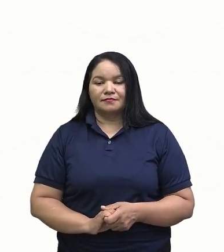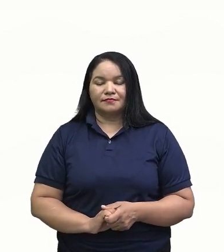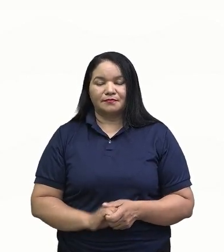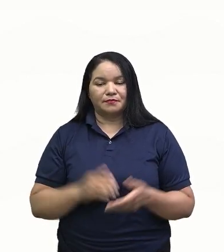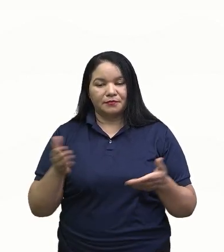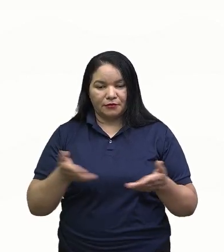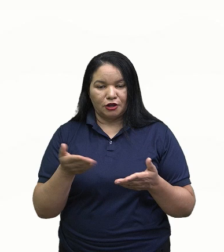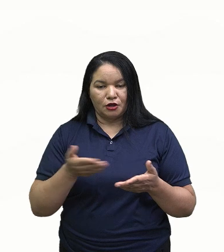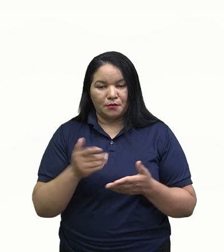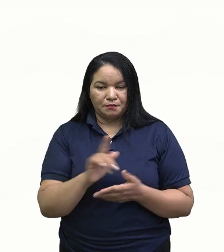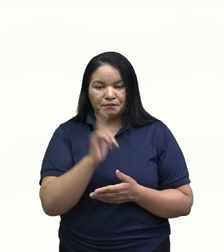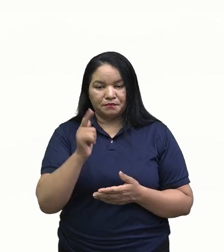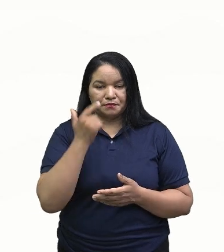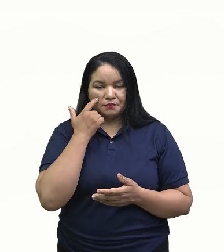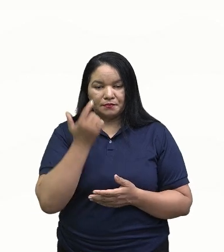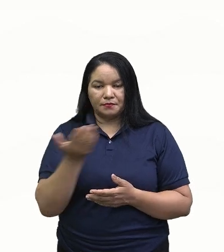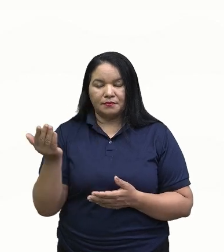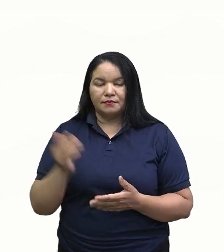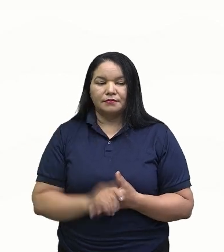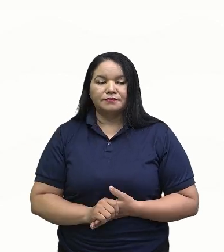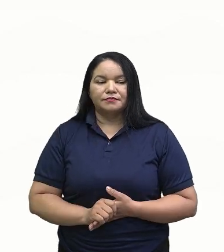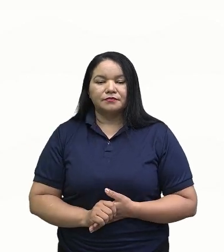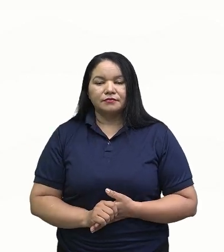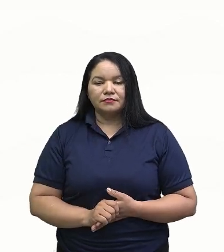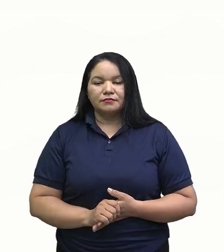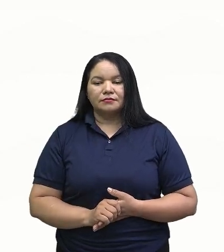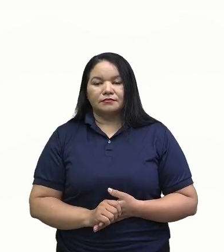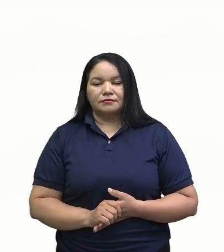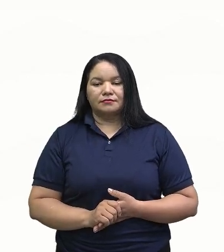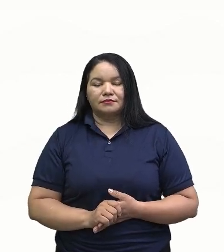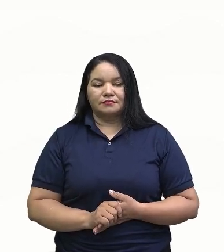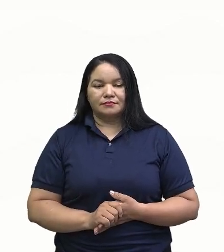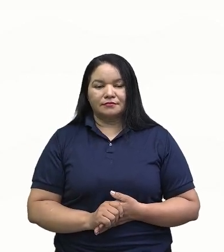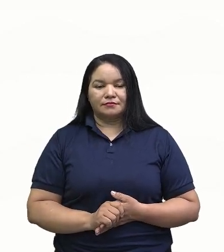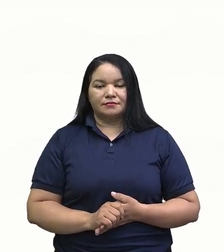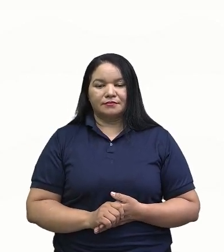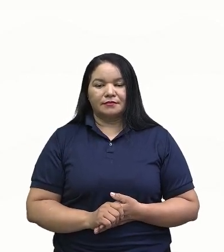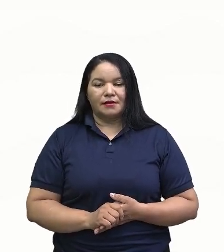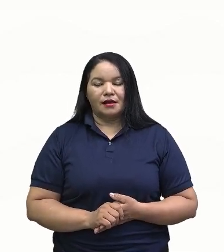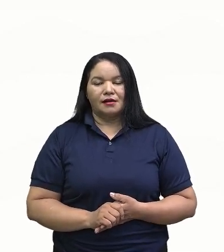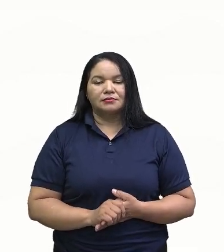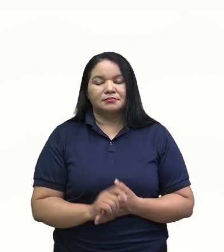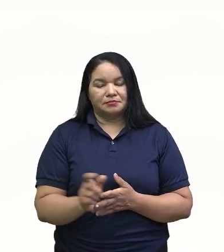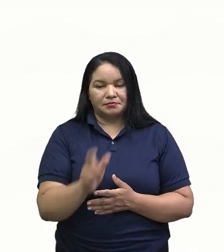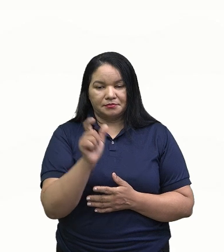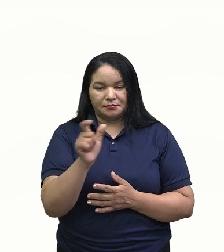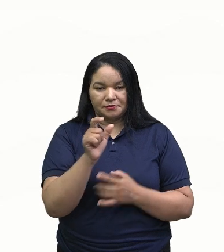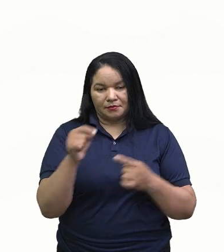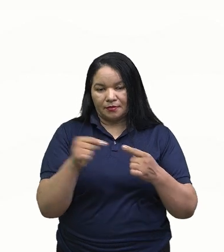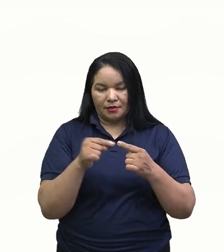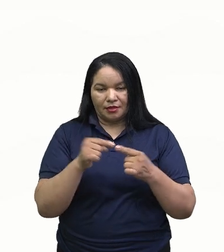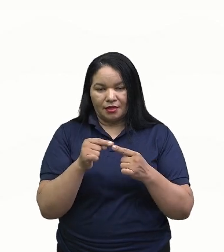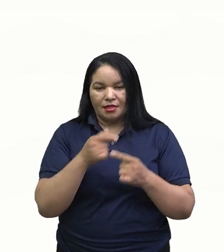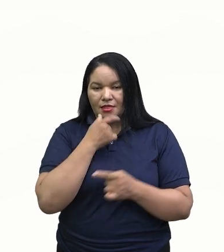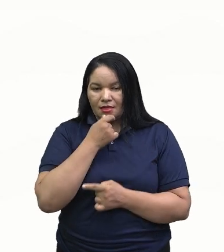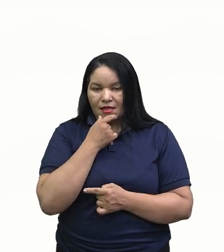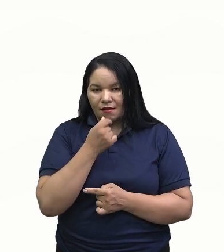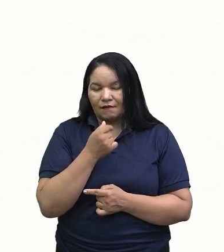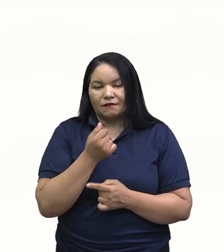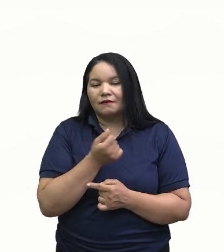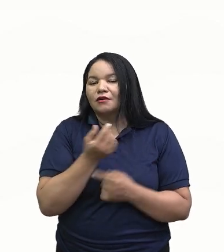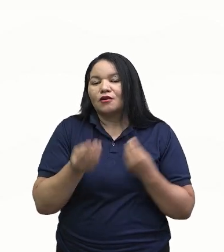Vamos ver agora quando eu tenho encontro com uma palavra que esteja no masculino. Como é que fica? Aí